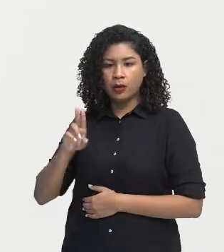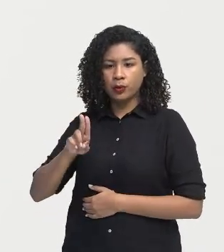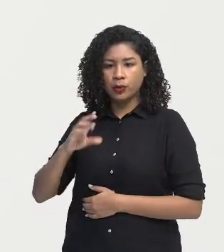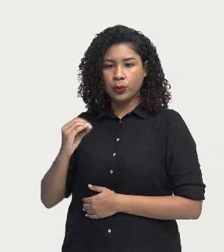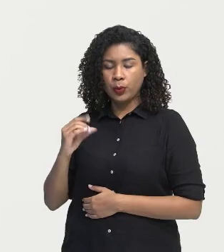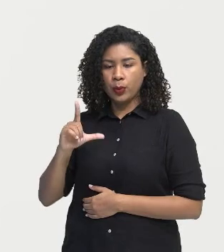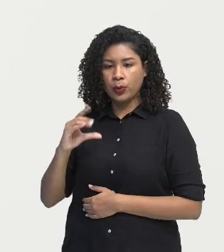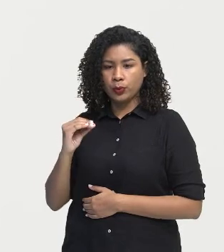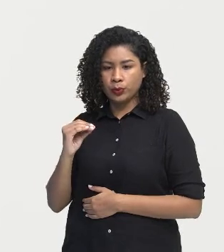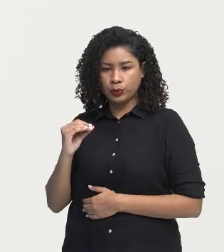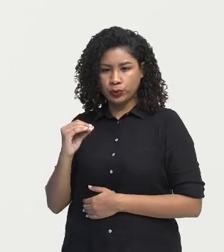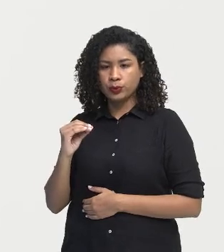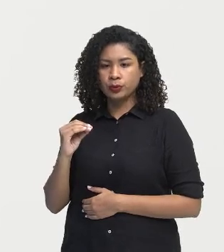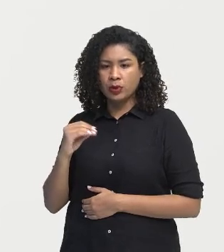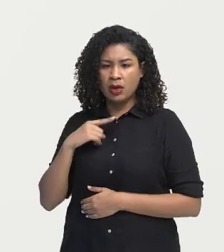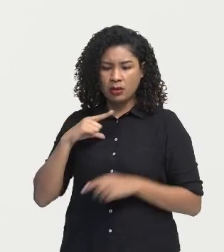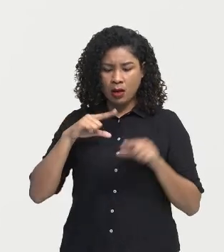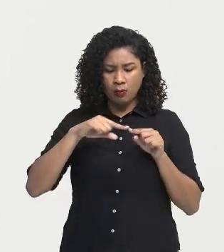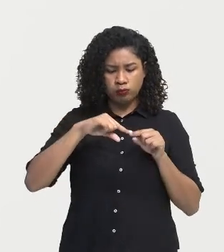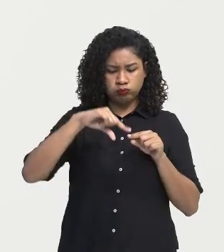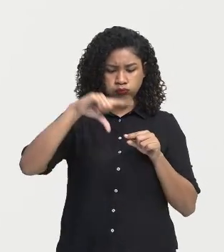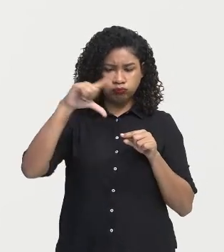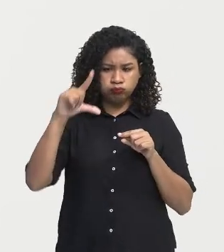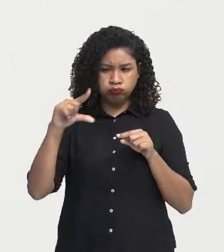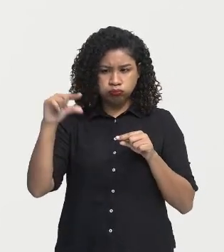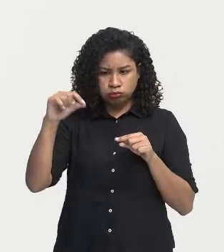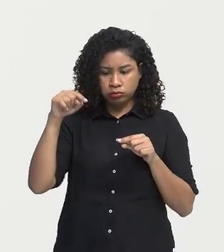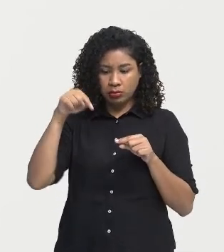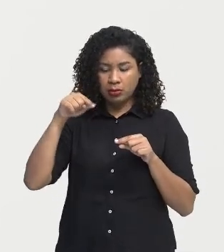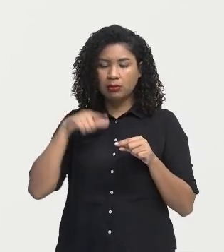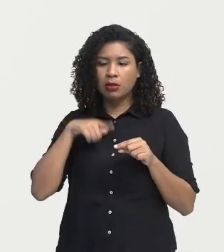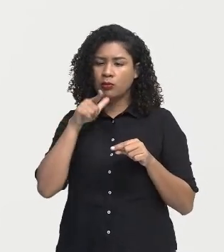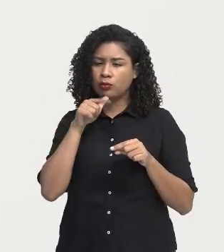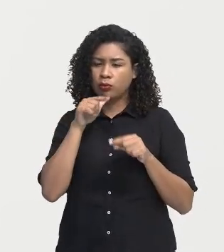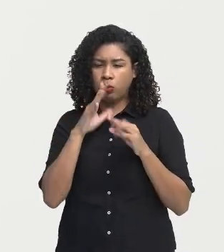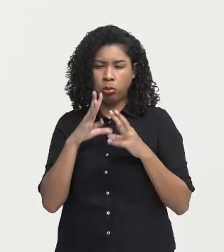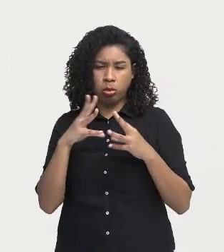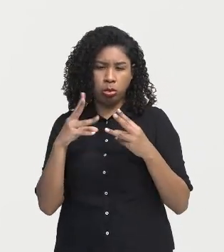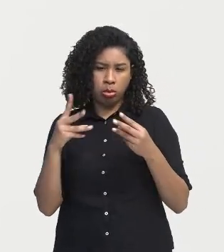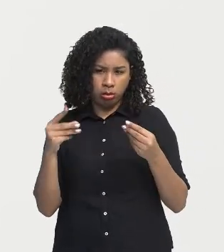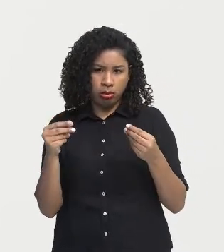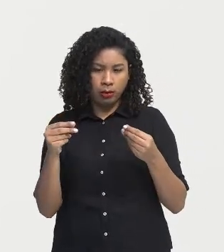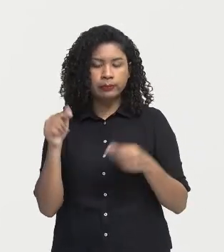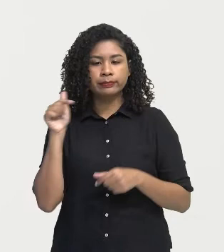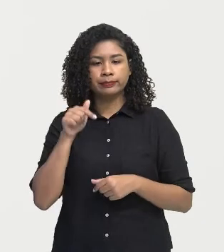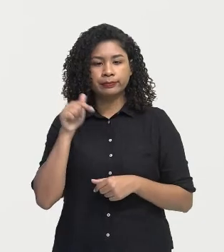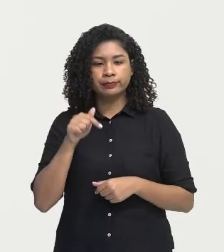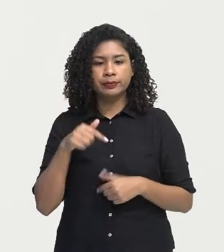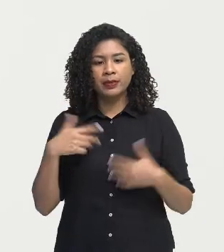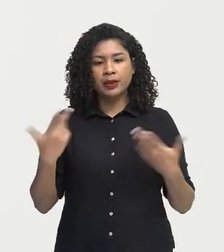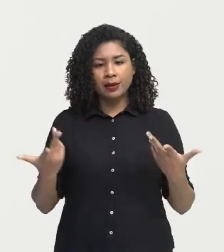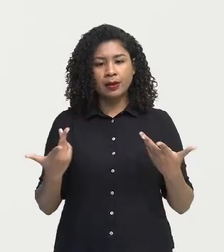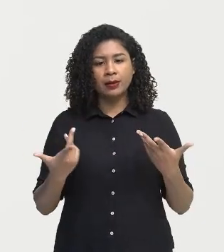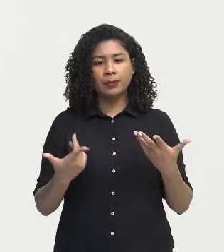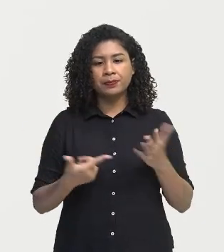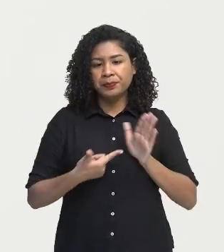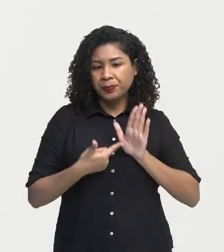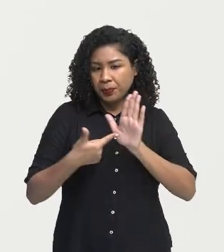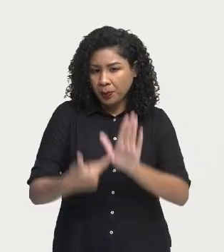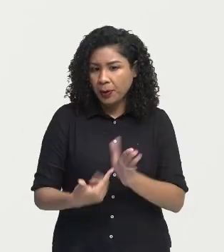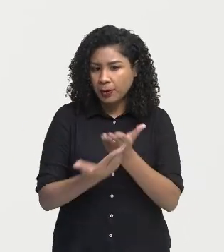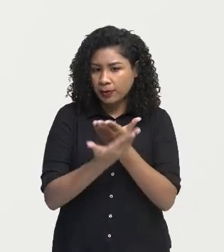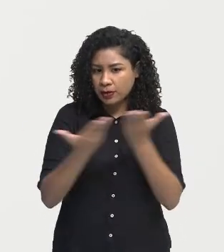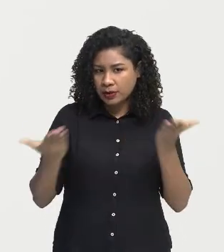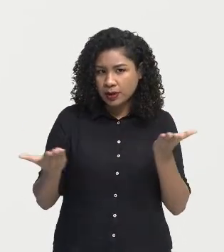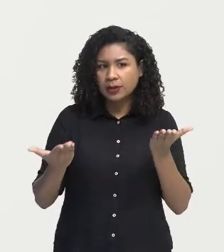está presente lá na célula vegetal. Tá, então, a gente trouxe aí para vocês, né, para a gente relembrar um pouquinho uma das organelas